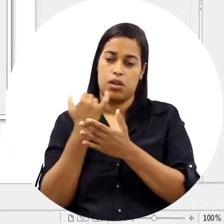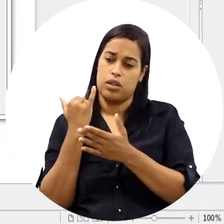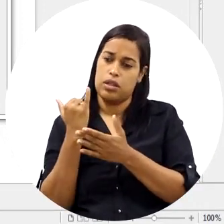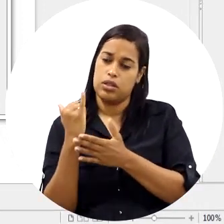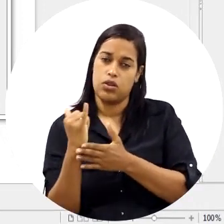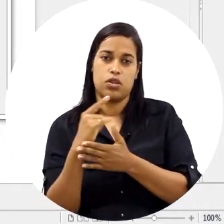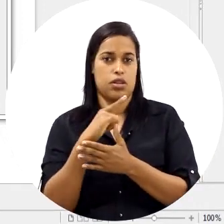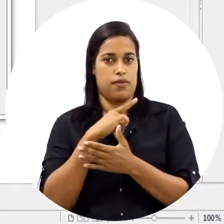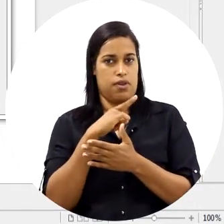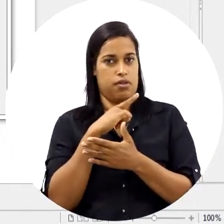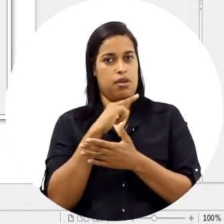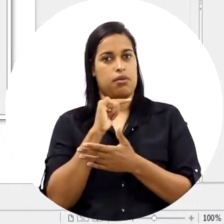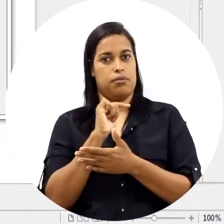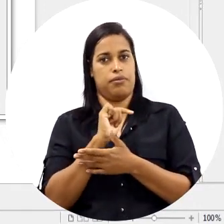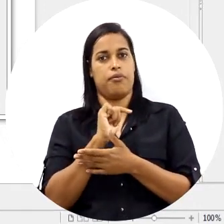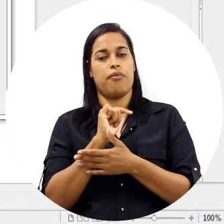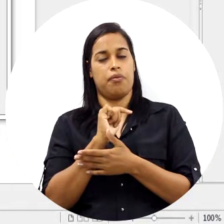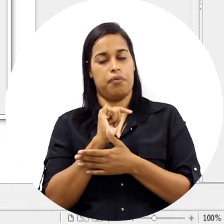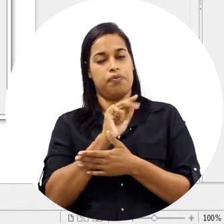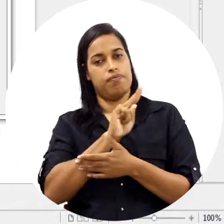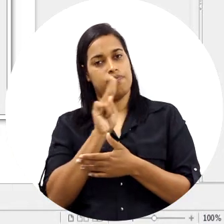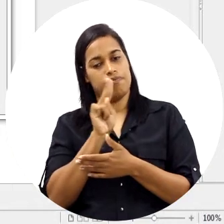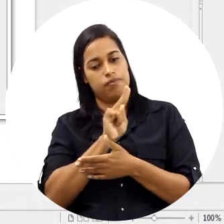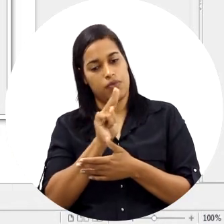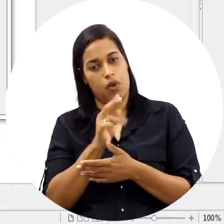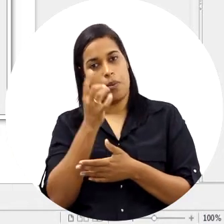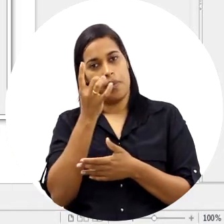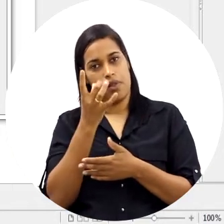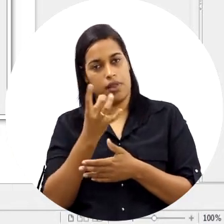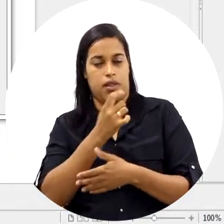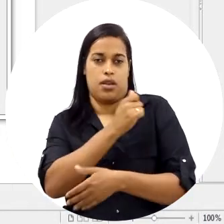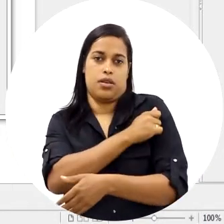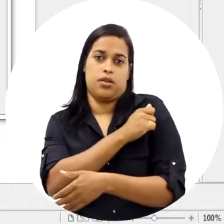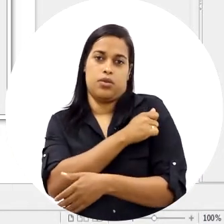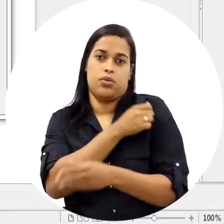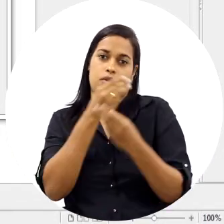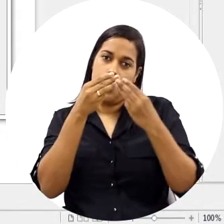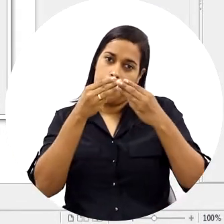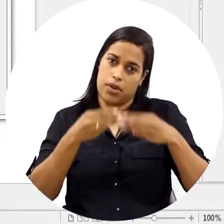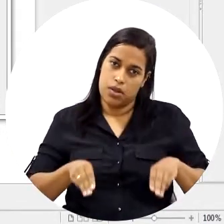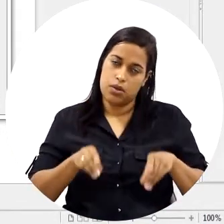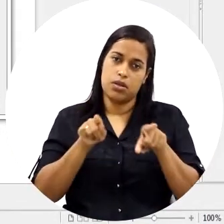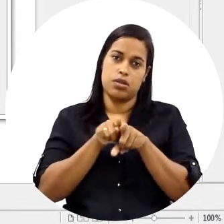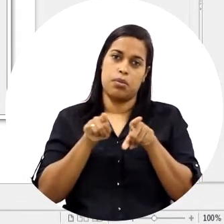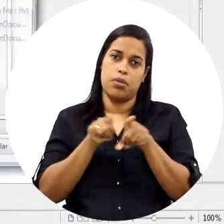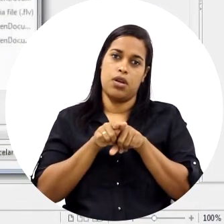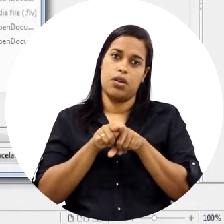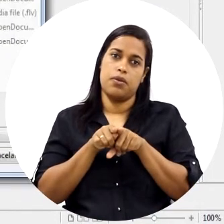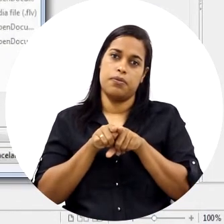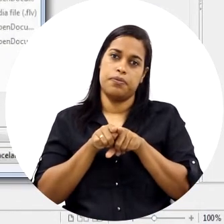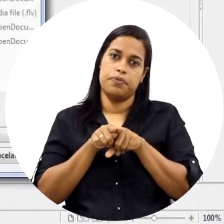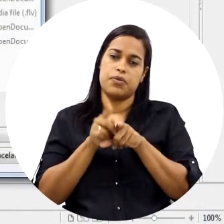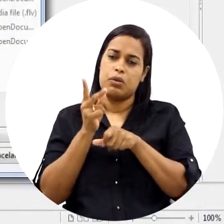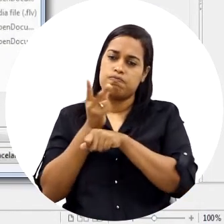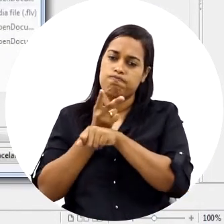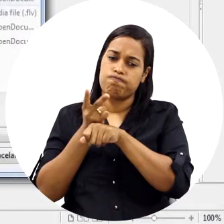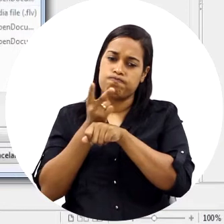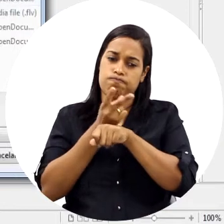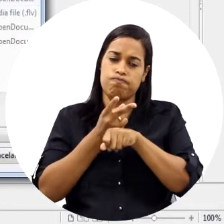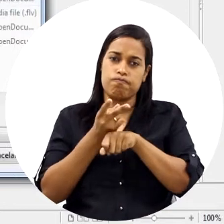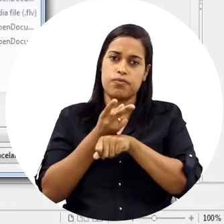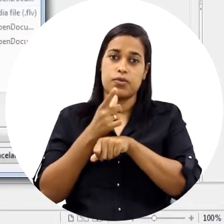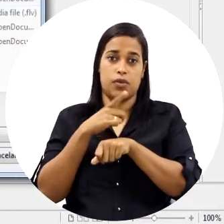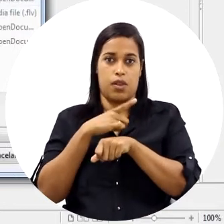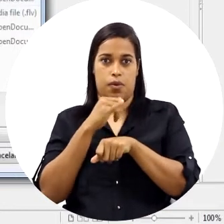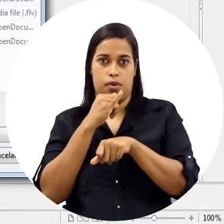eletrônica, que vai ter, nesse caso, o nome de cada aluno e a matrícula. Então, vamos clicar na opção Procurar.